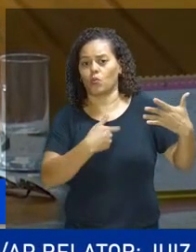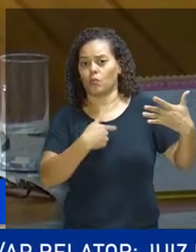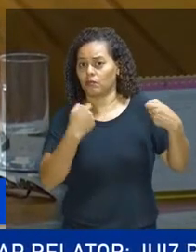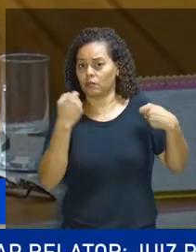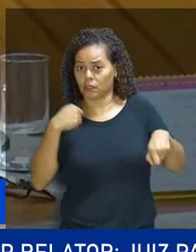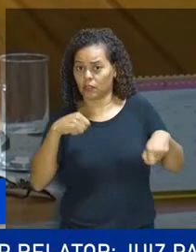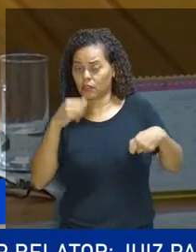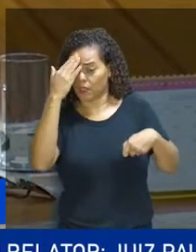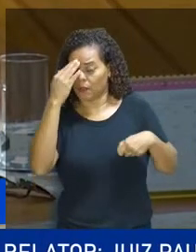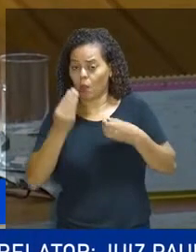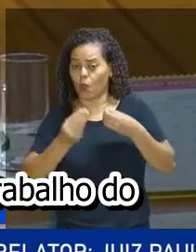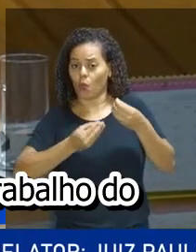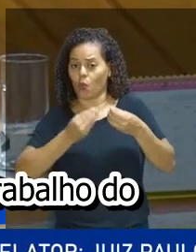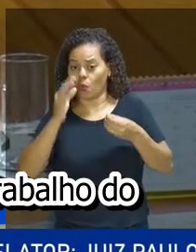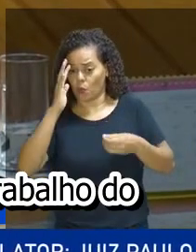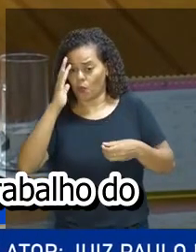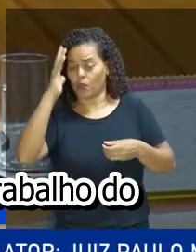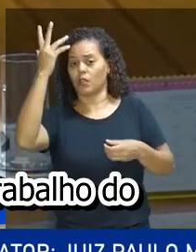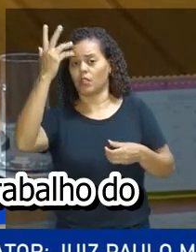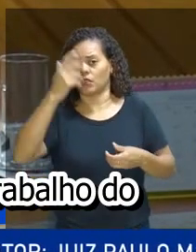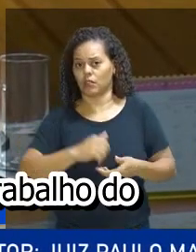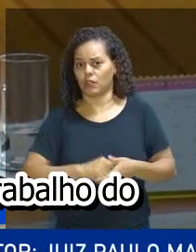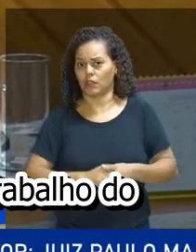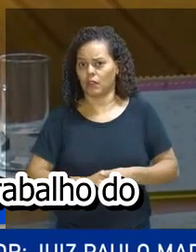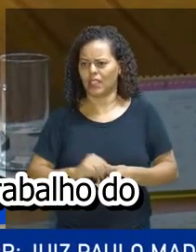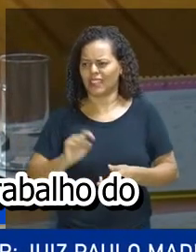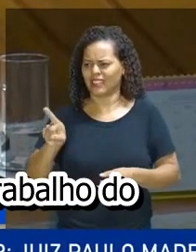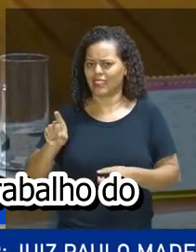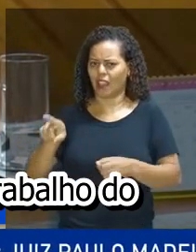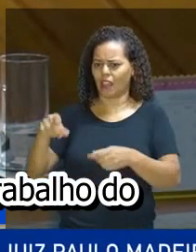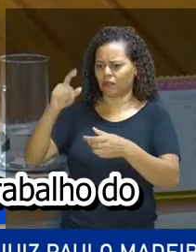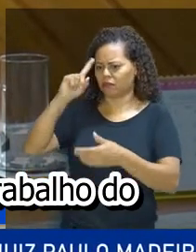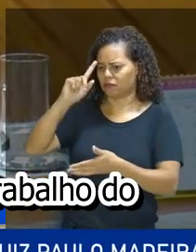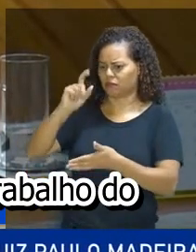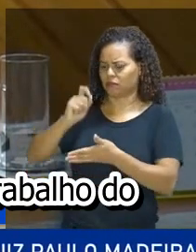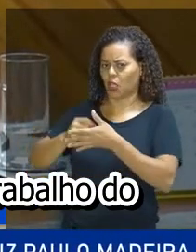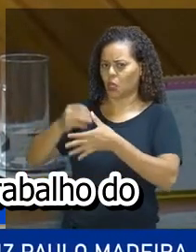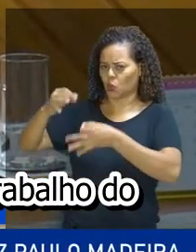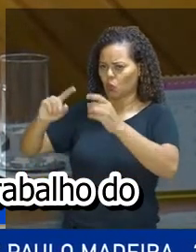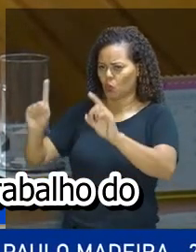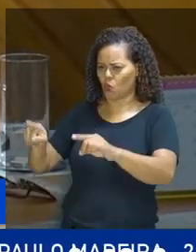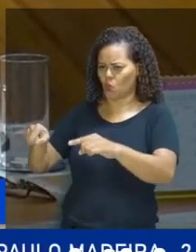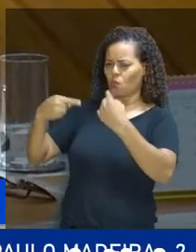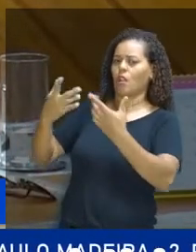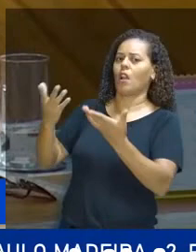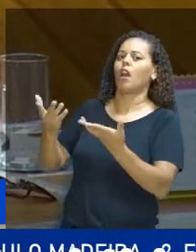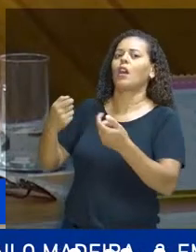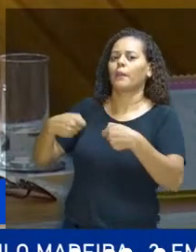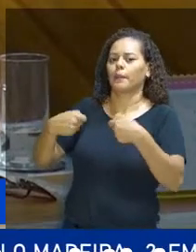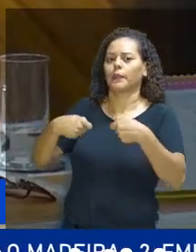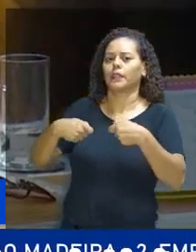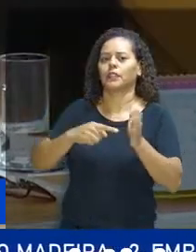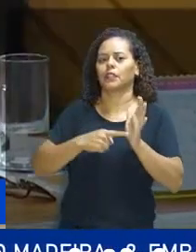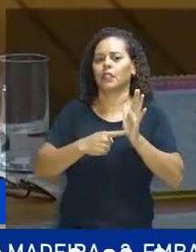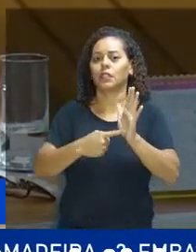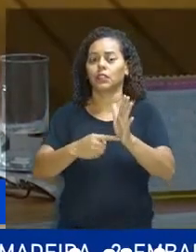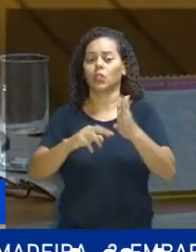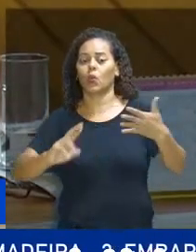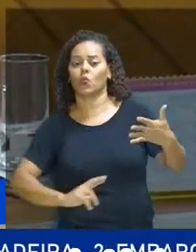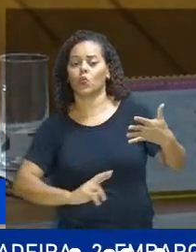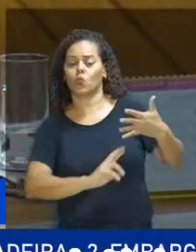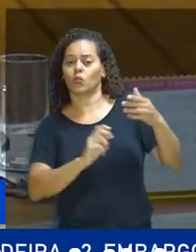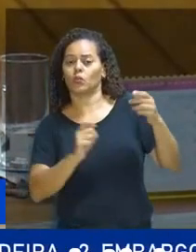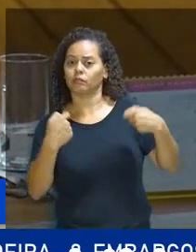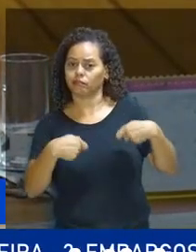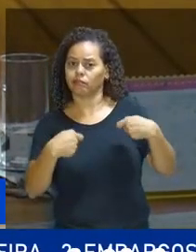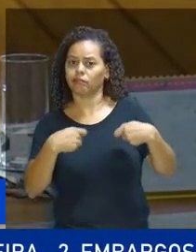documentação, identificou que o serviço de contadoria tinha sido pago através do trabalho do escritório de advocacia, que era uma impropriedade,